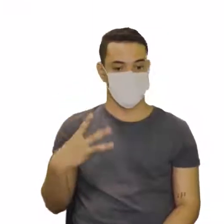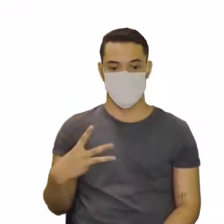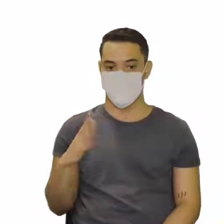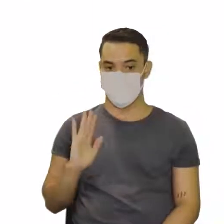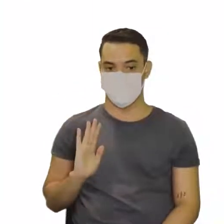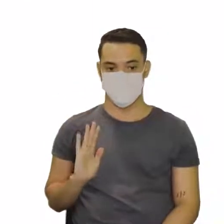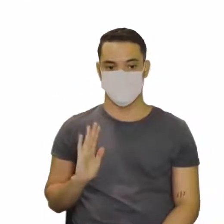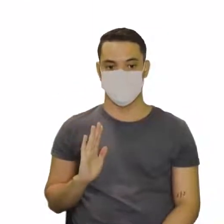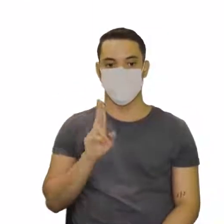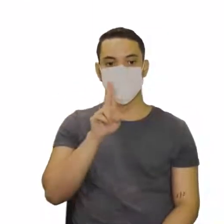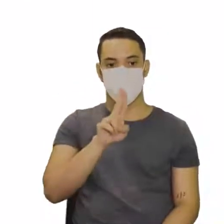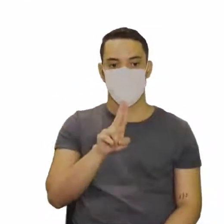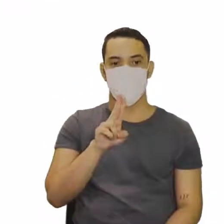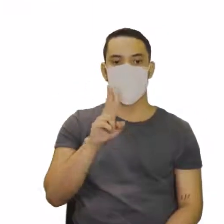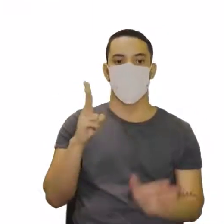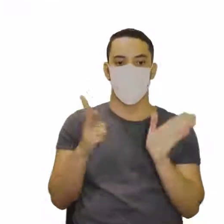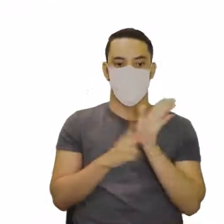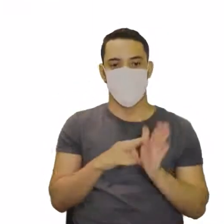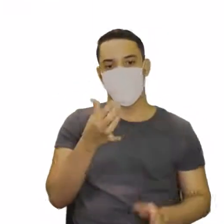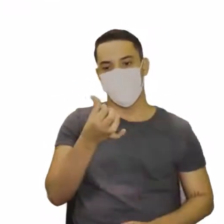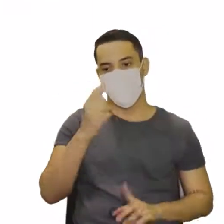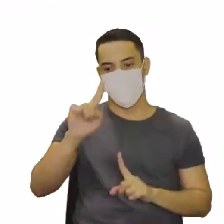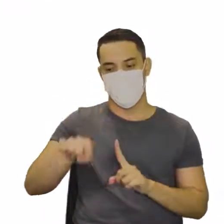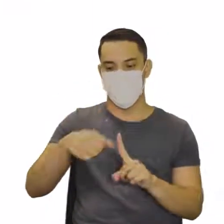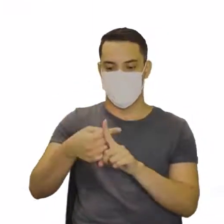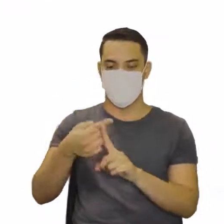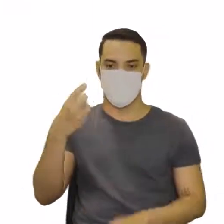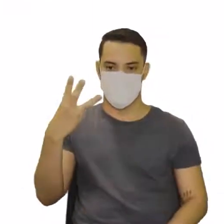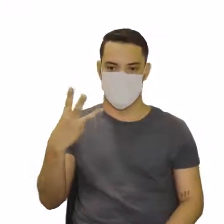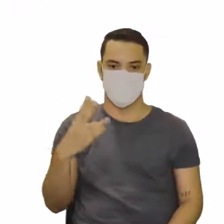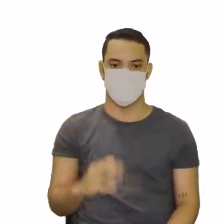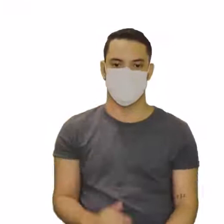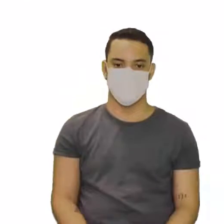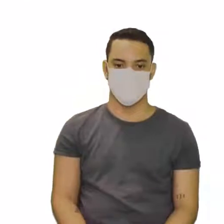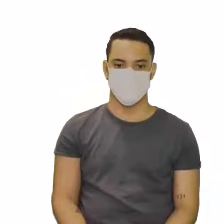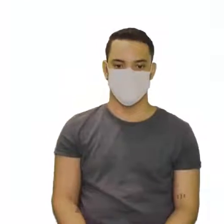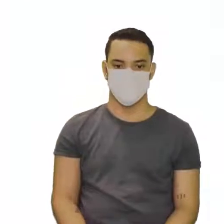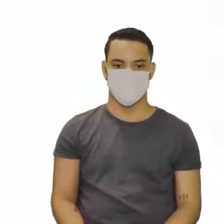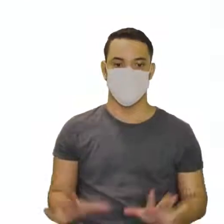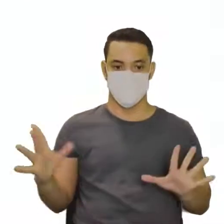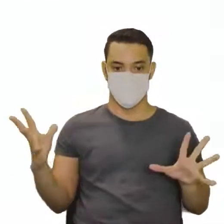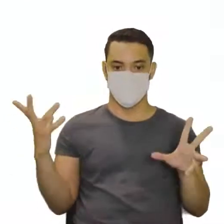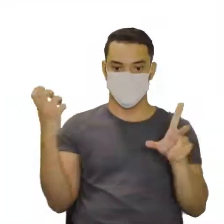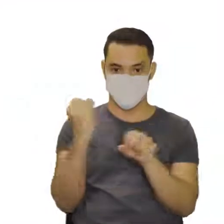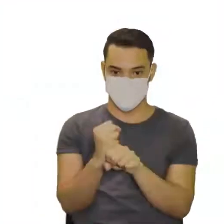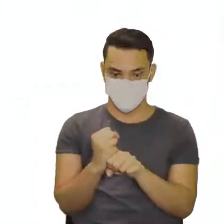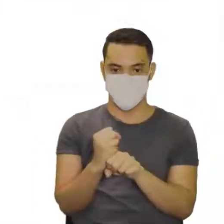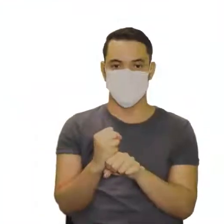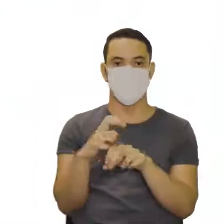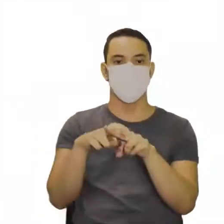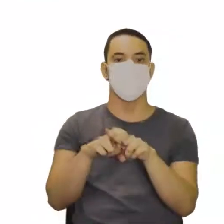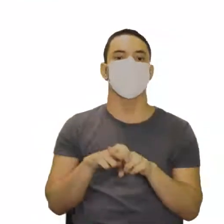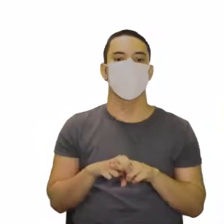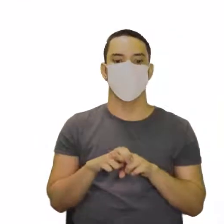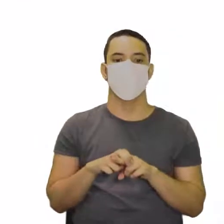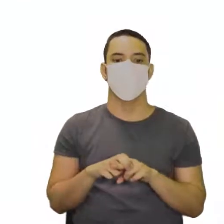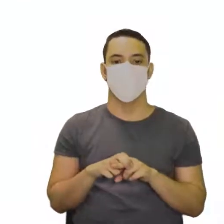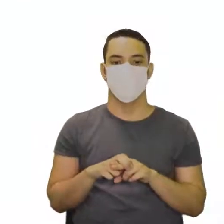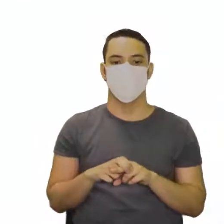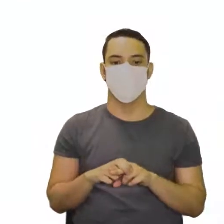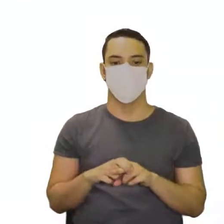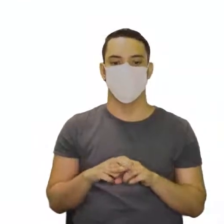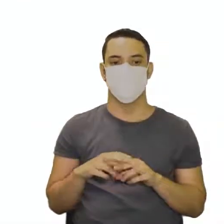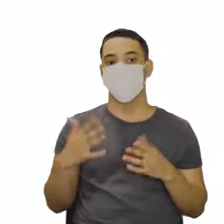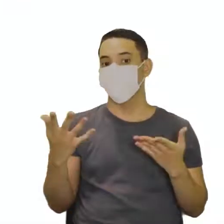interna, 1 aqui, ó, do 3 da corrente, e eu vou somar, né? Então, aqui, ó, mais e